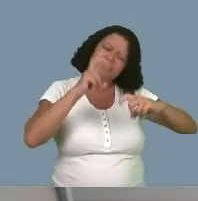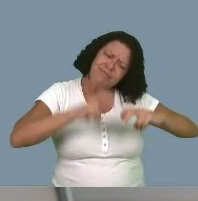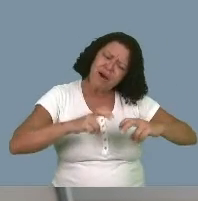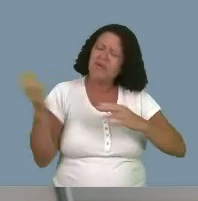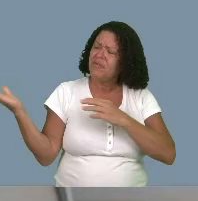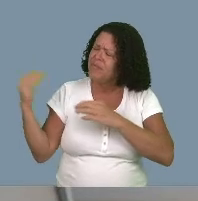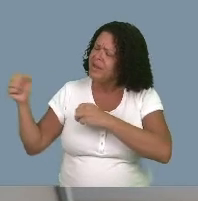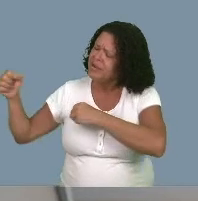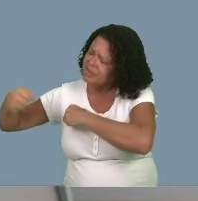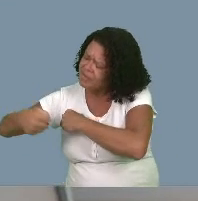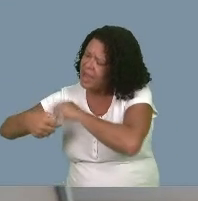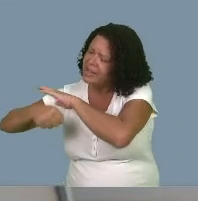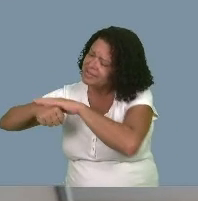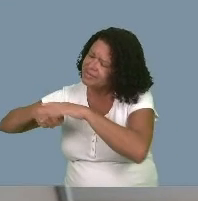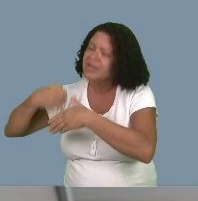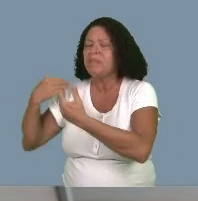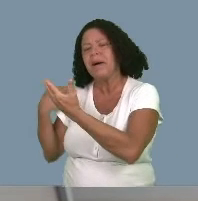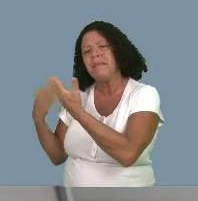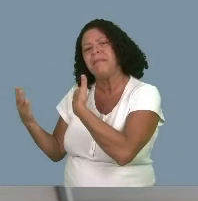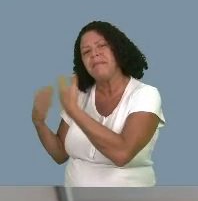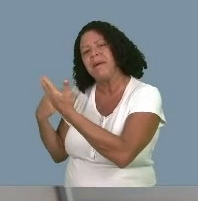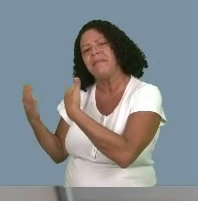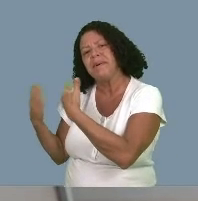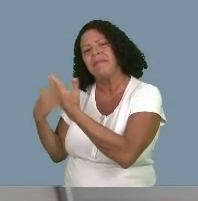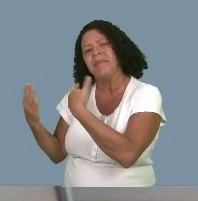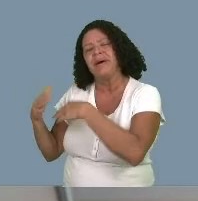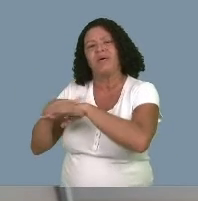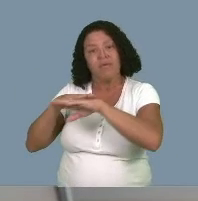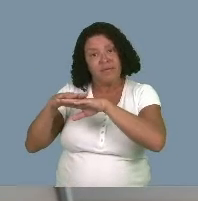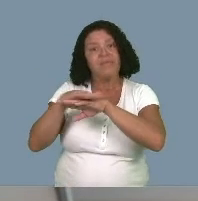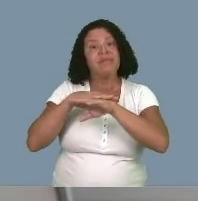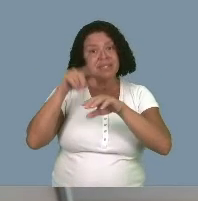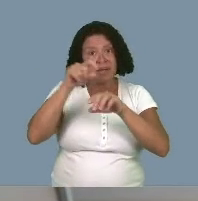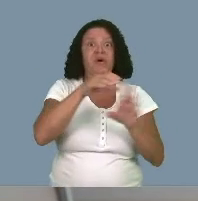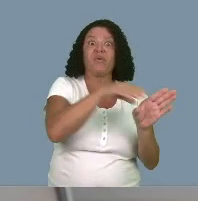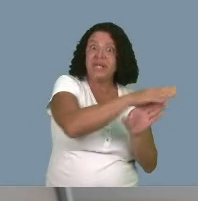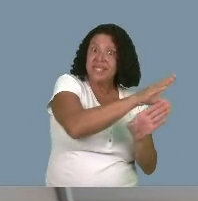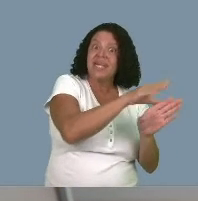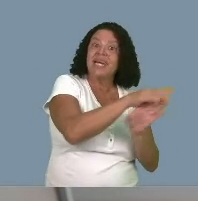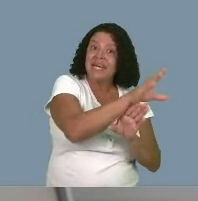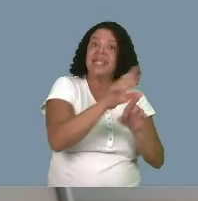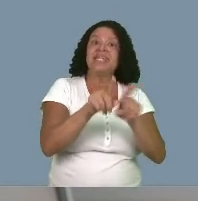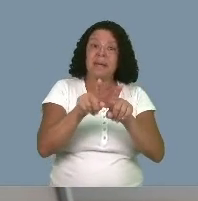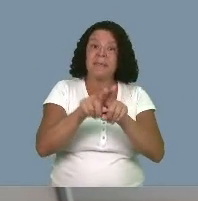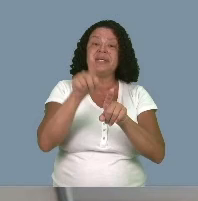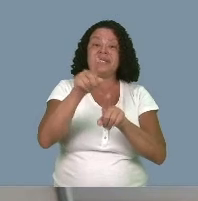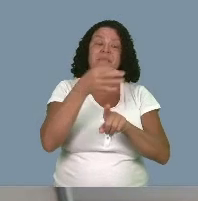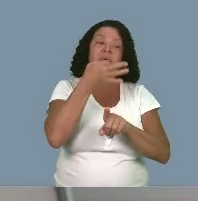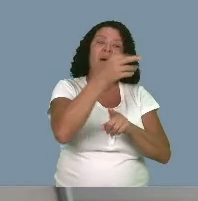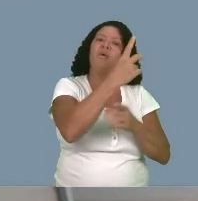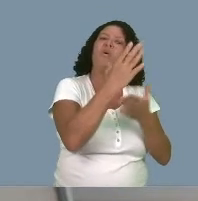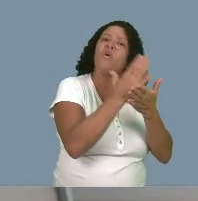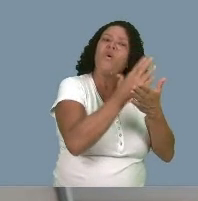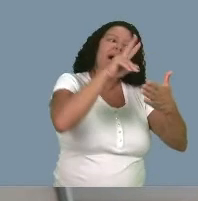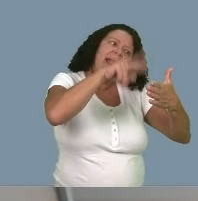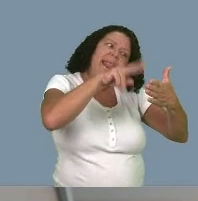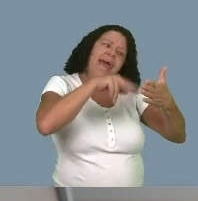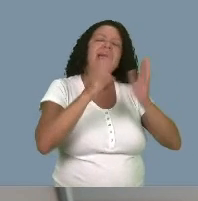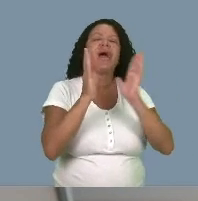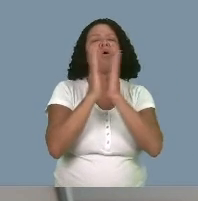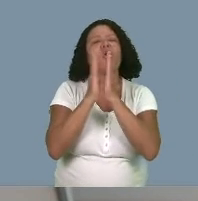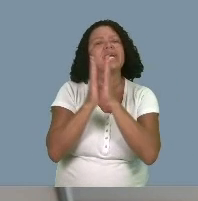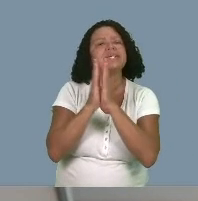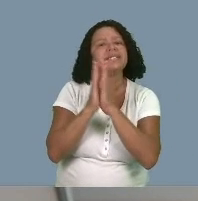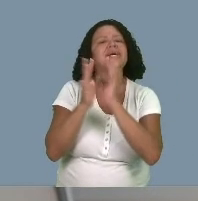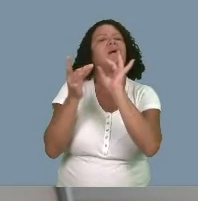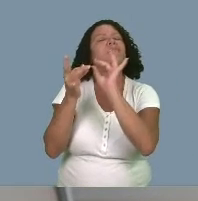perdeu um familiar, um ente querido, está sofrendo muito com aquilo. A gente pode aconselhar, a gente pode sugerir uma leitura, pode sugerir uma prece, pode sugerir